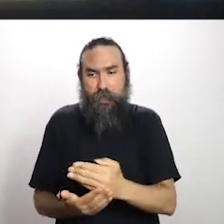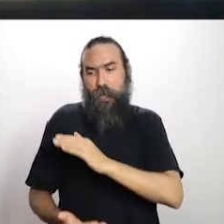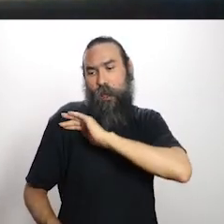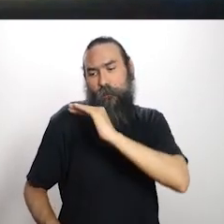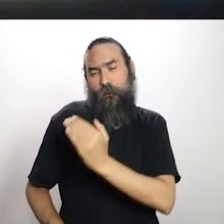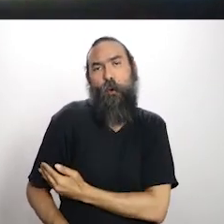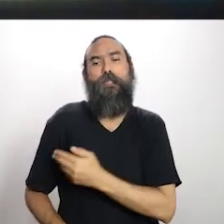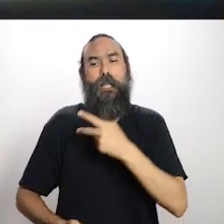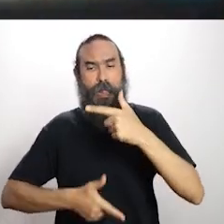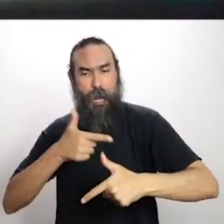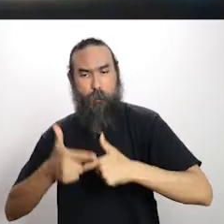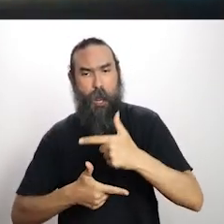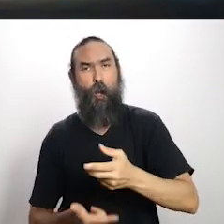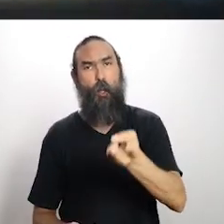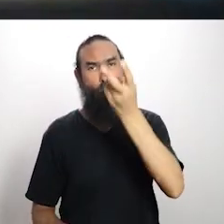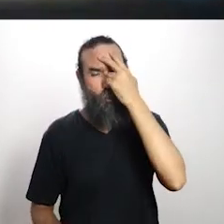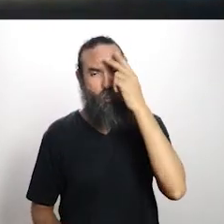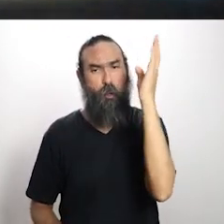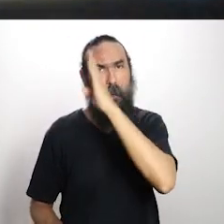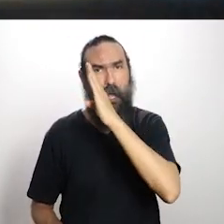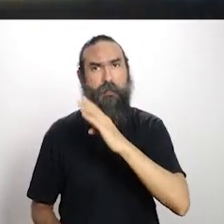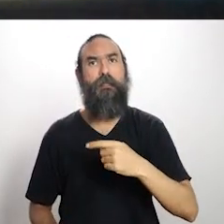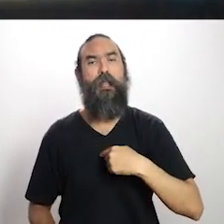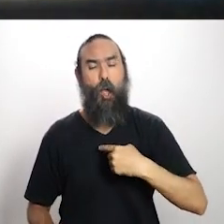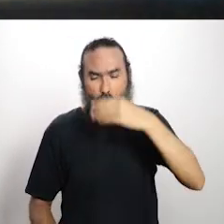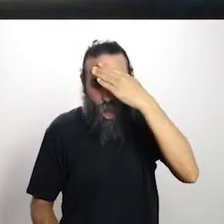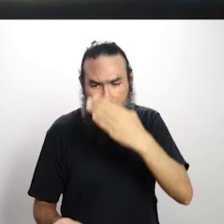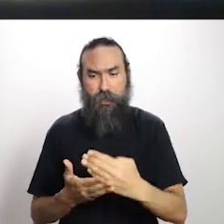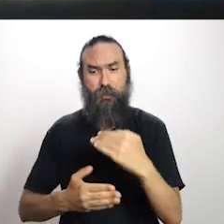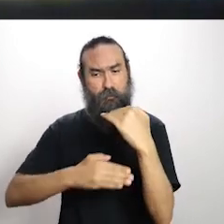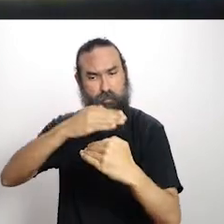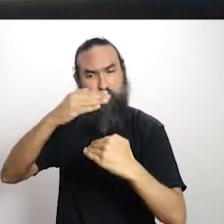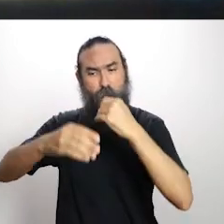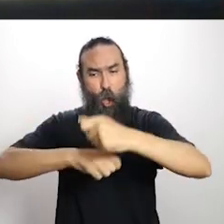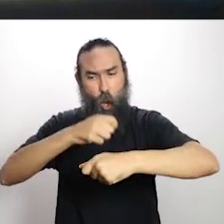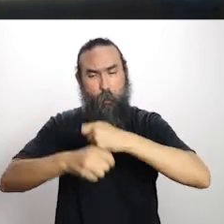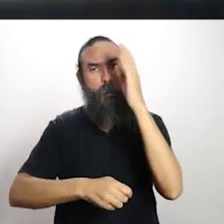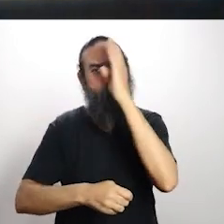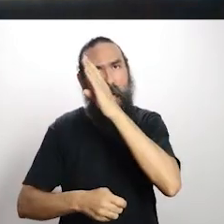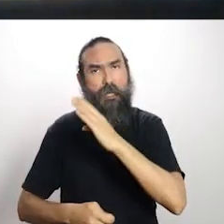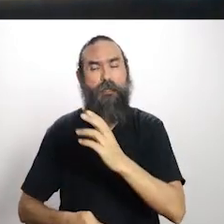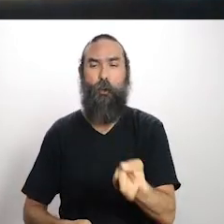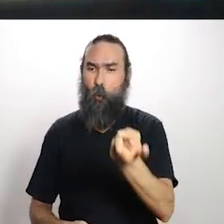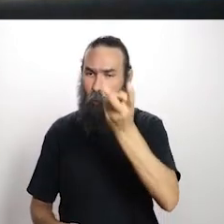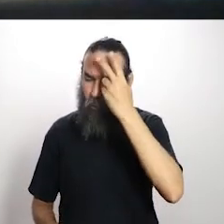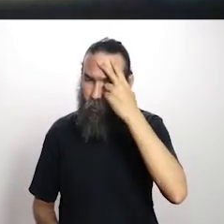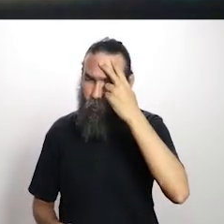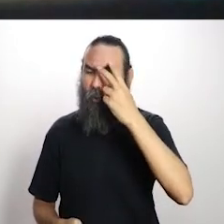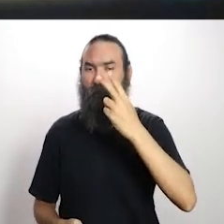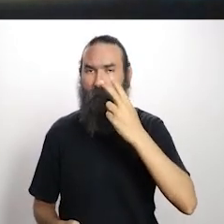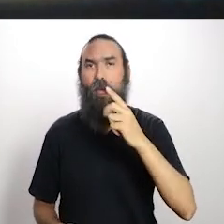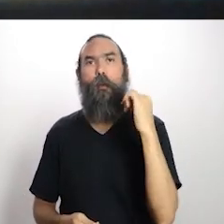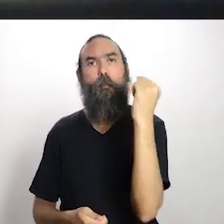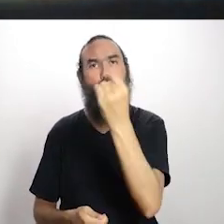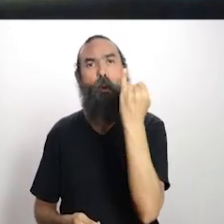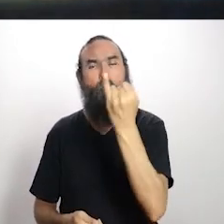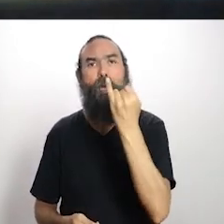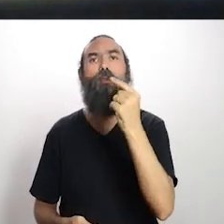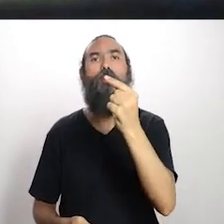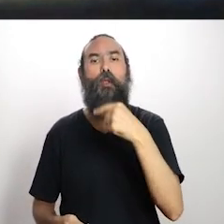precisamos mas para isso nós precisamos levar muito a sério essa lei e precisamos executá-la com rigor excepcional